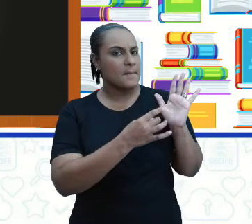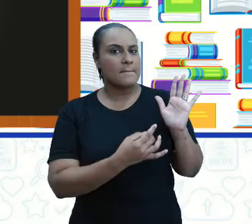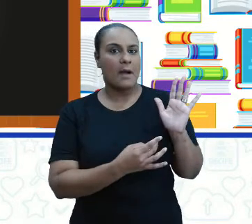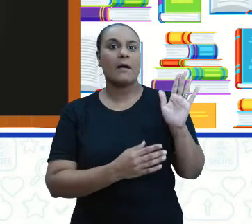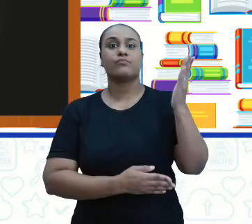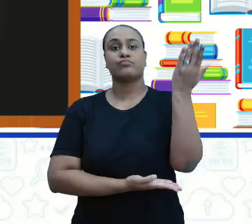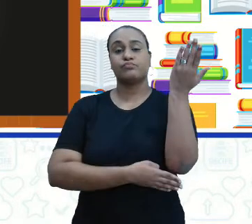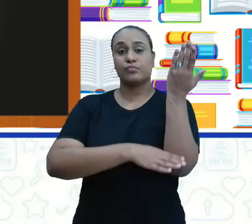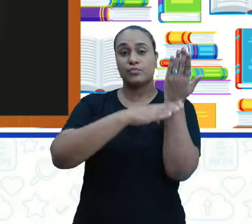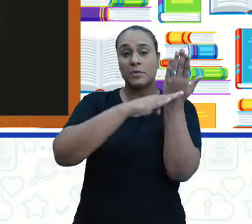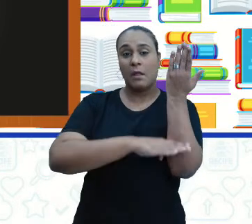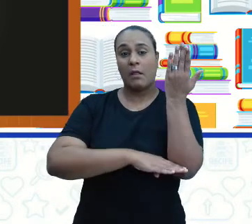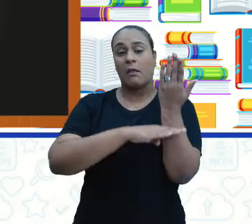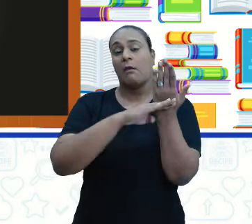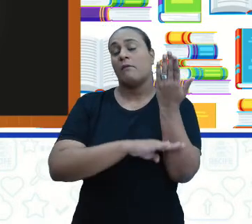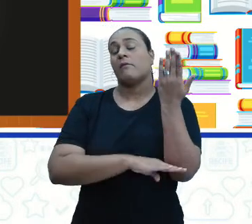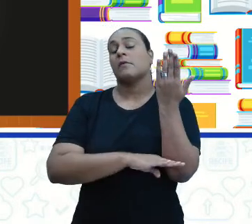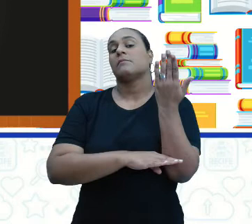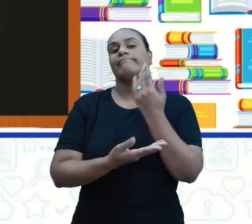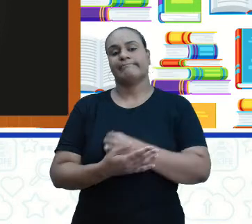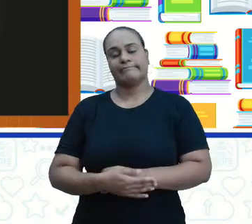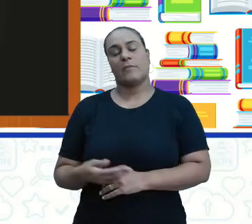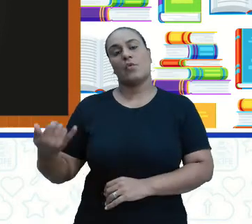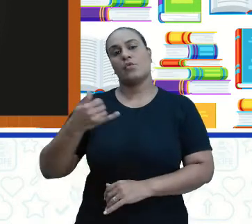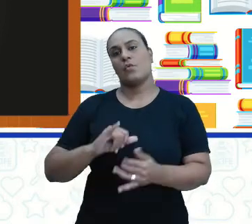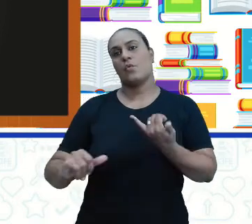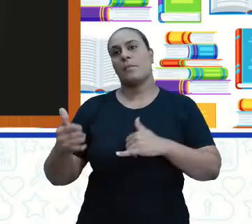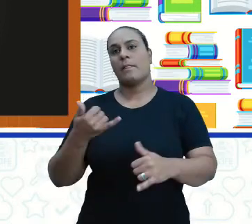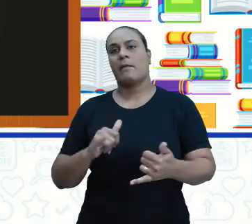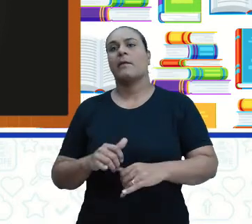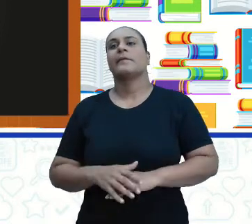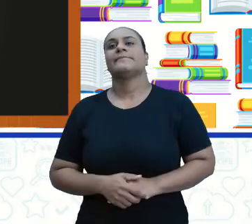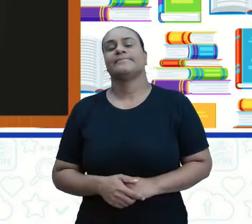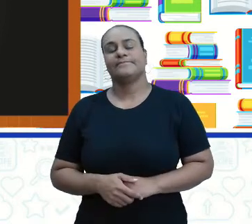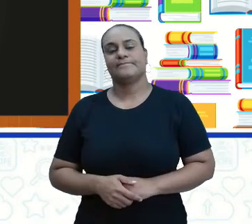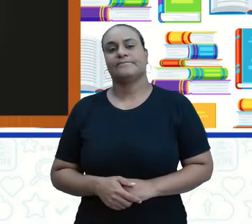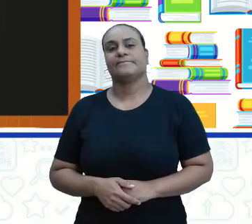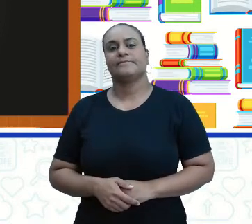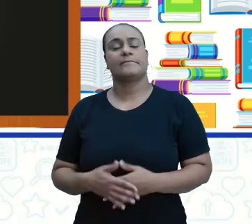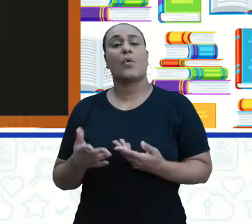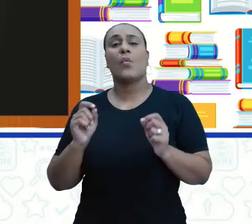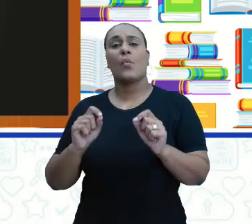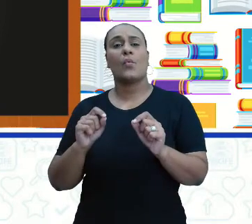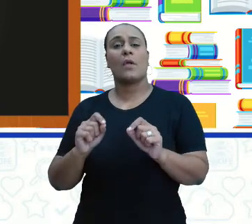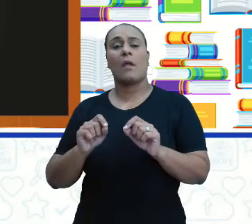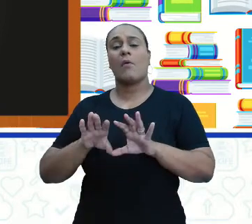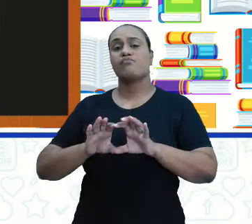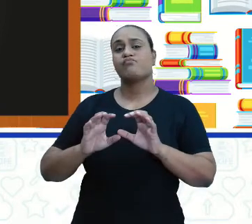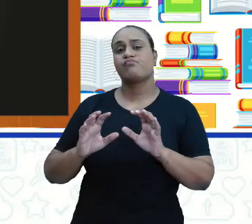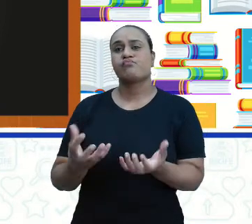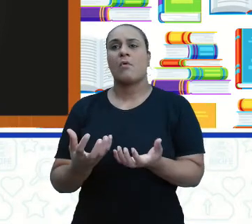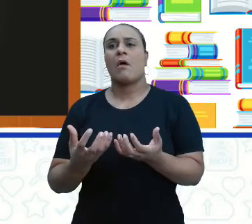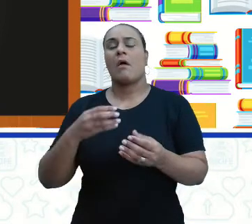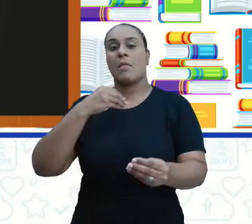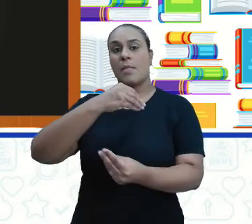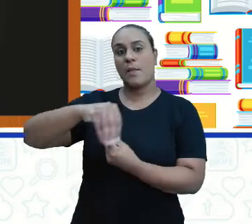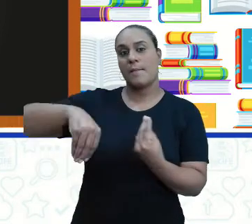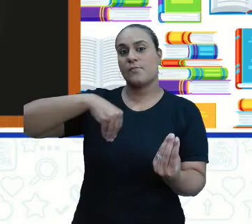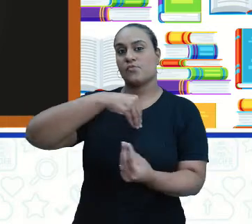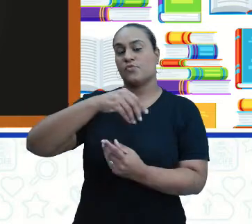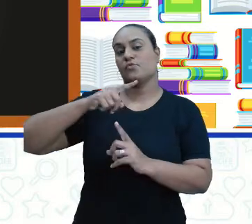e subníveis de energia, matéria, corpo e objeto. E o que são substâncias e misturas e